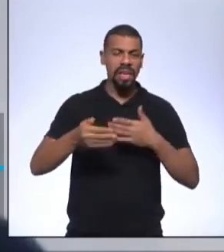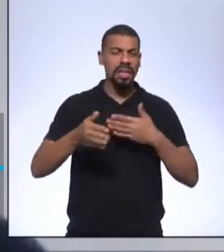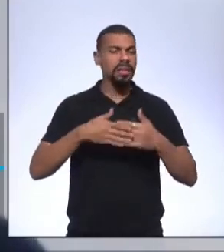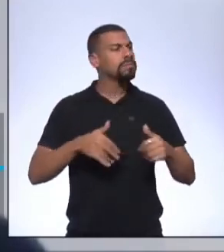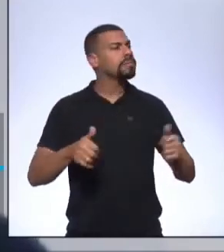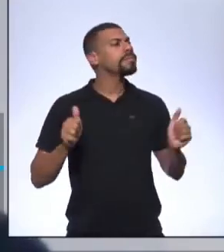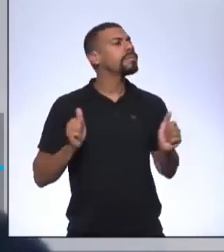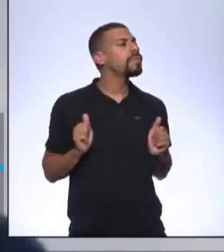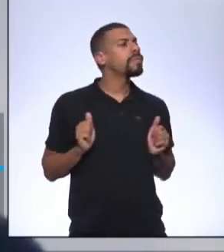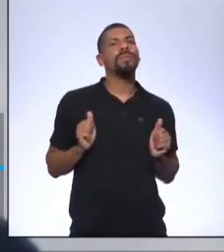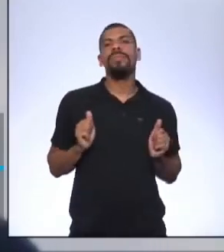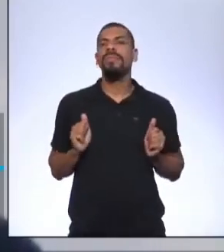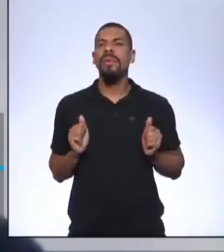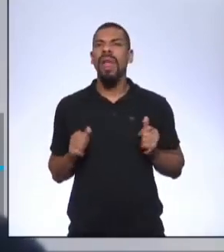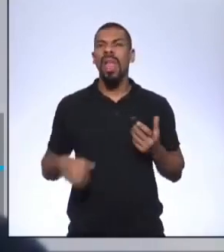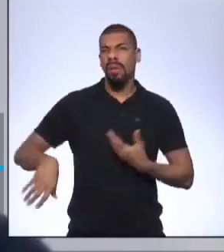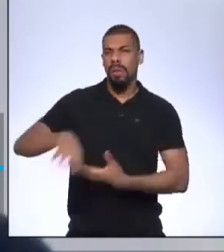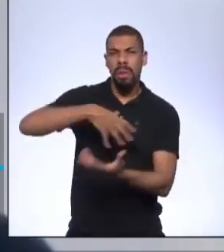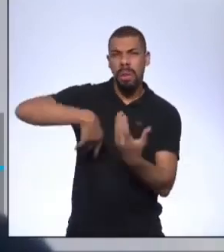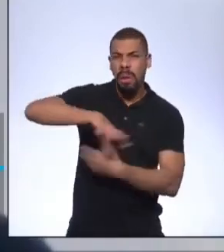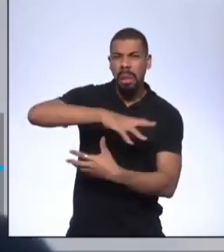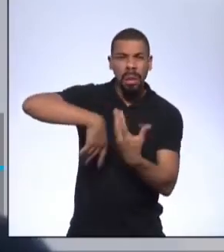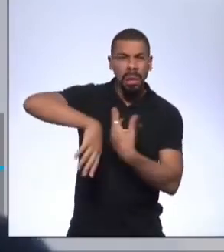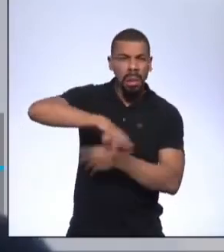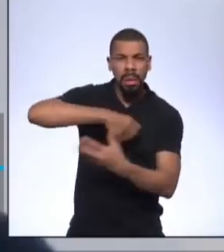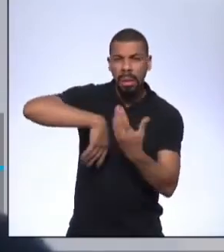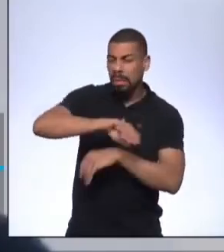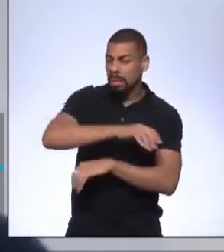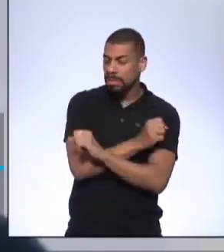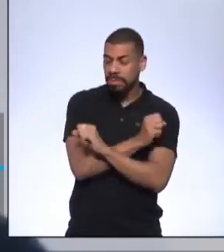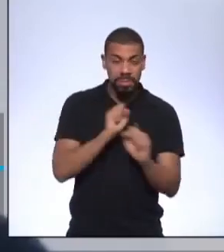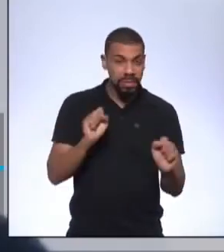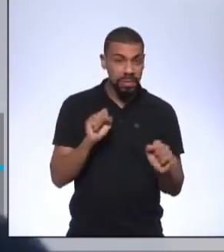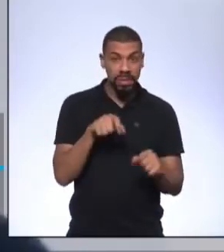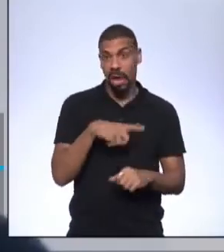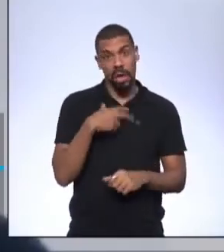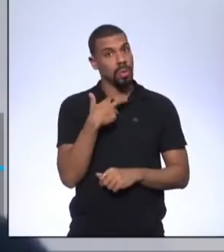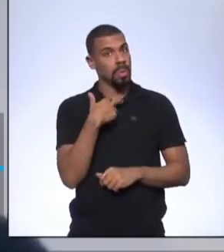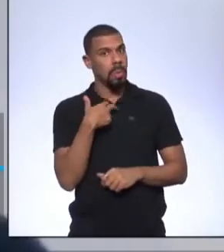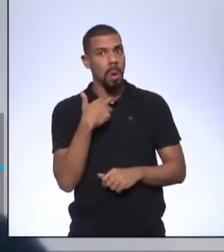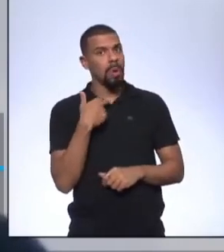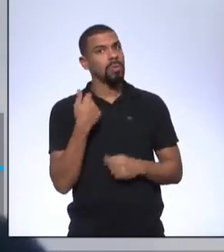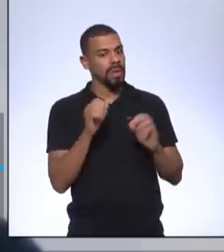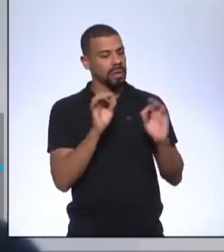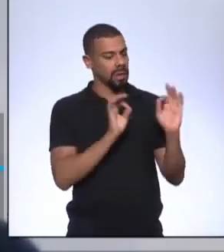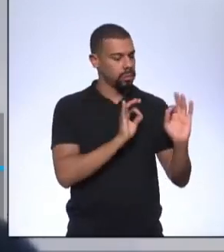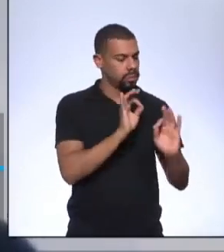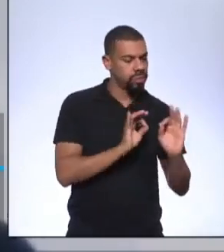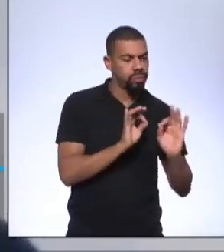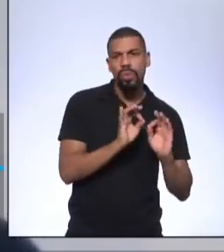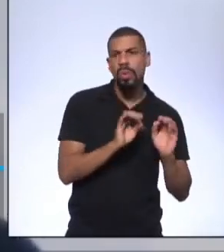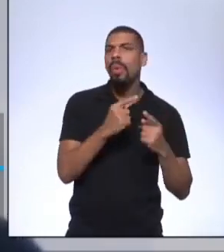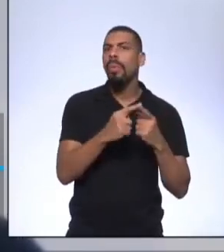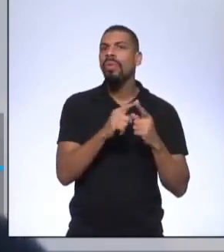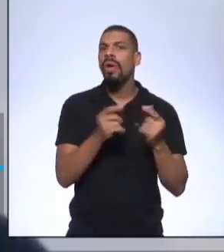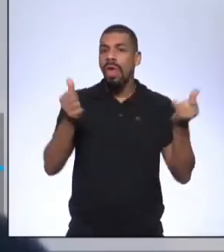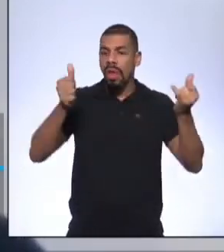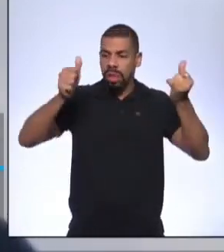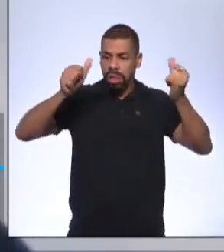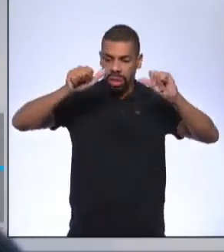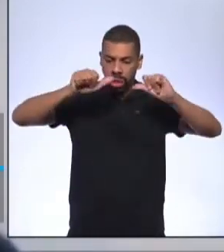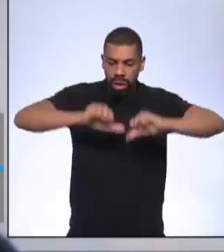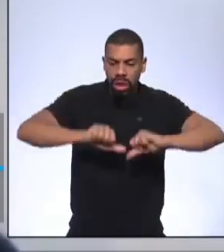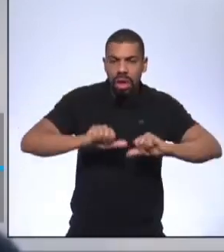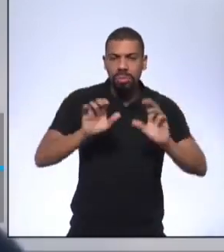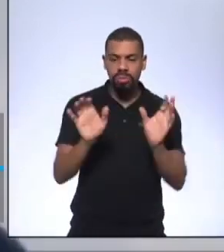quer, vira uma bagunça total, né? E a gente não pode deixar acontecer isso, porque isso vai levar ao fracasso do reino,